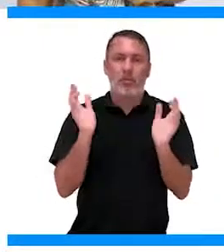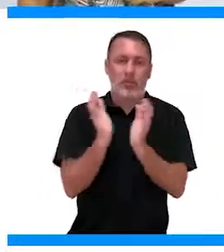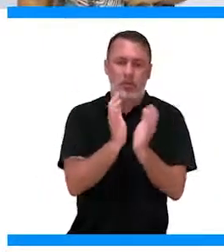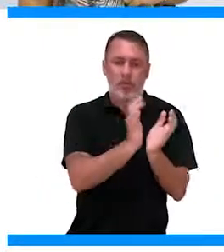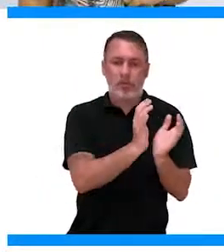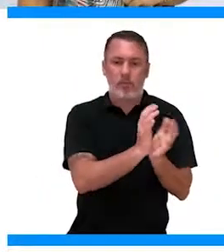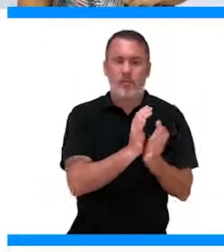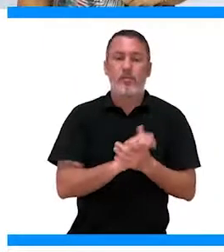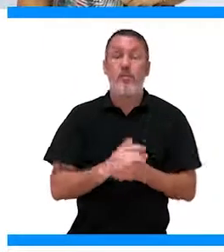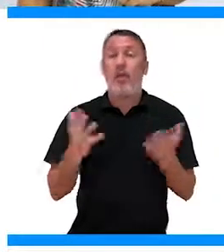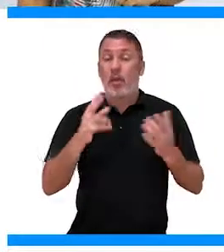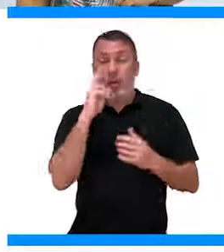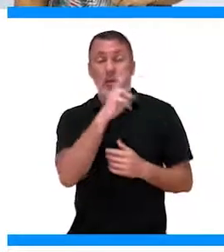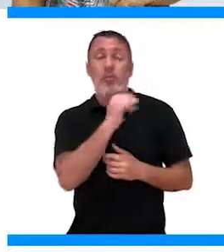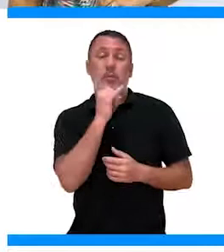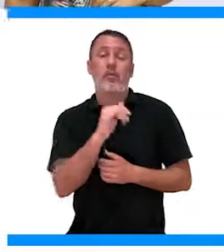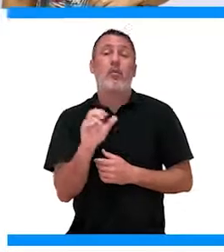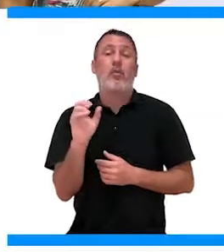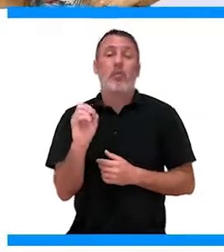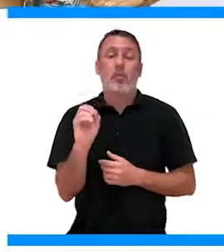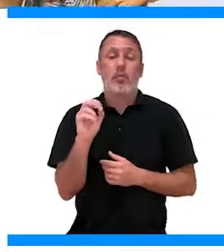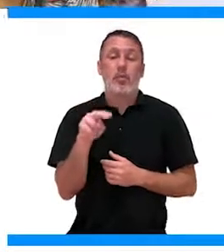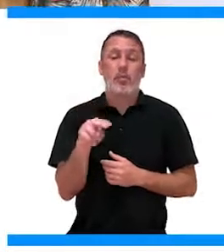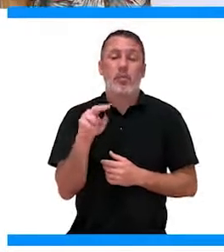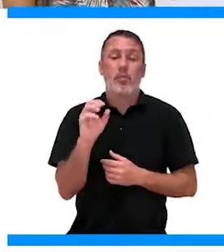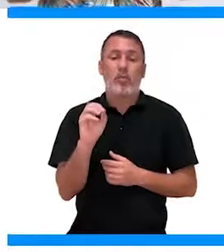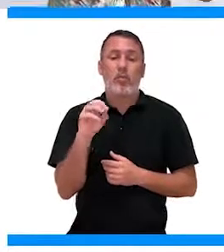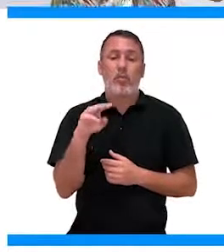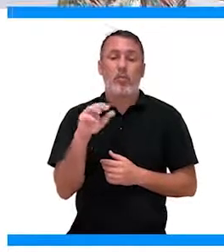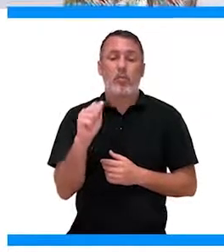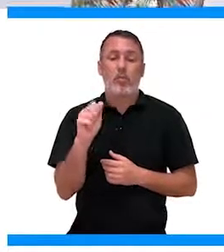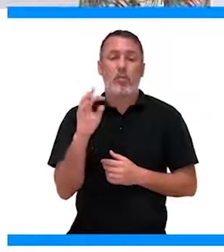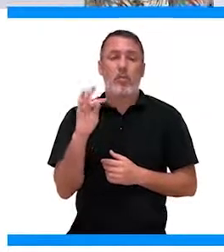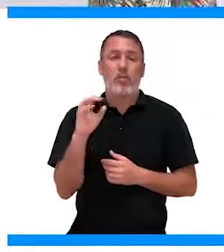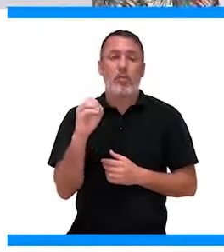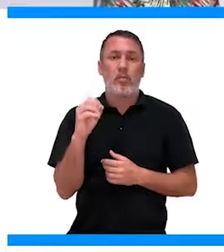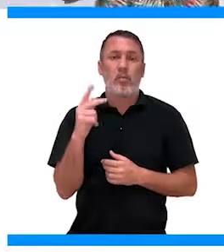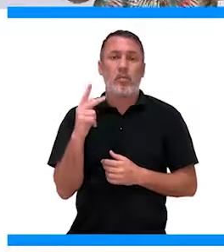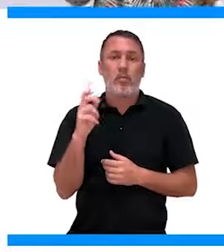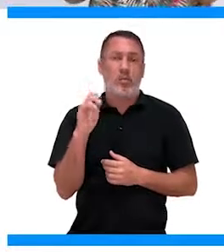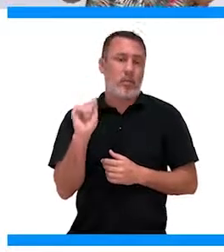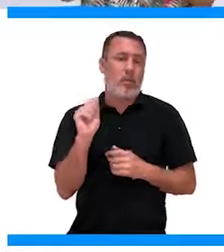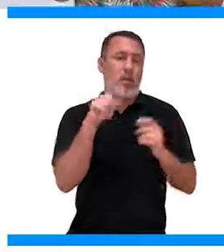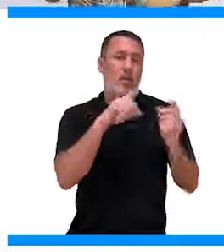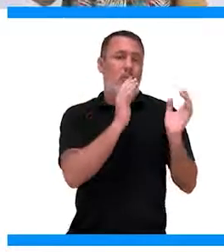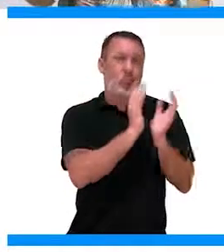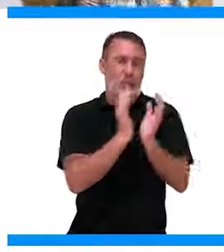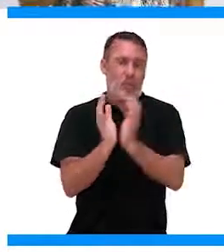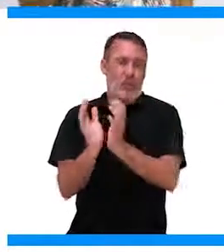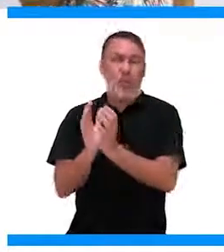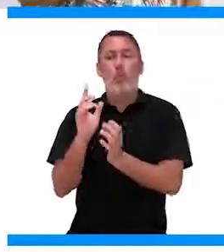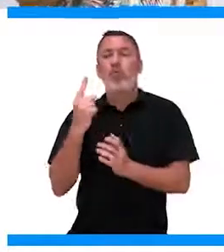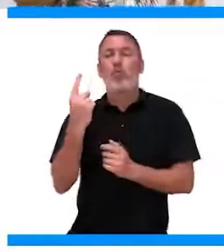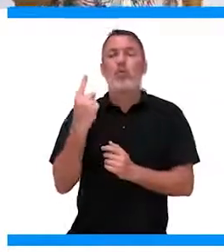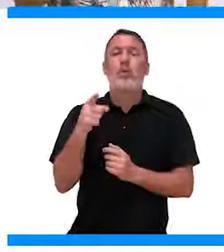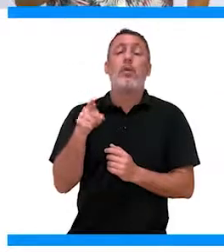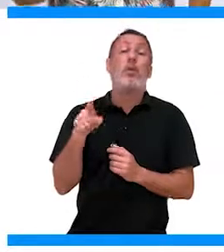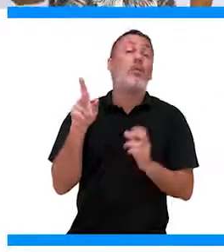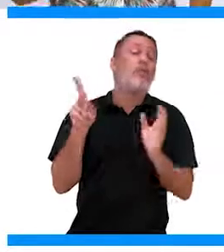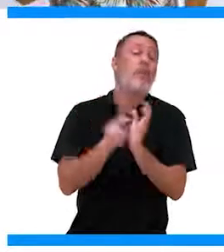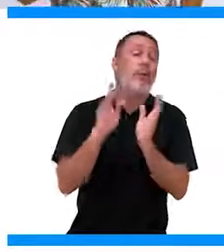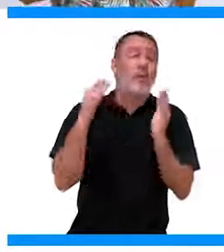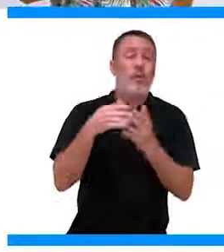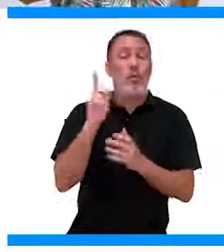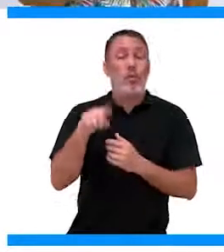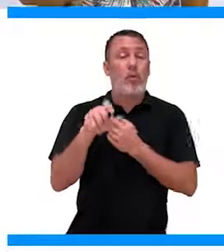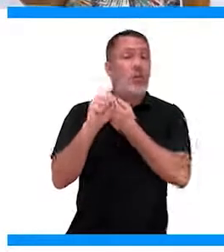de linguagem aí. Vamos lá. As figuras de linguagem, elas são classificadas em grupos. E a gente vai ver aquelas que dizem respeito